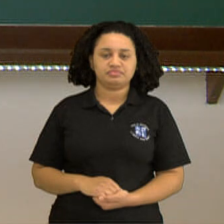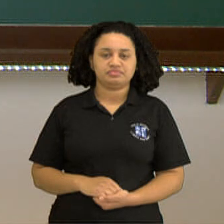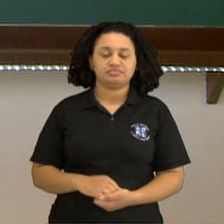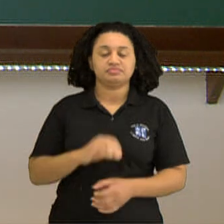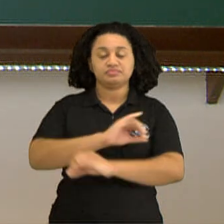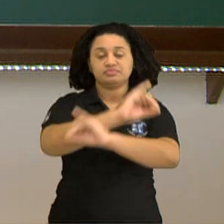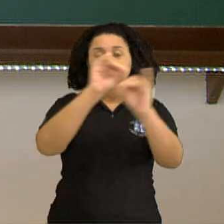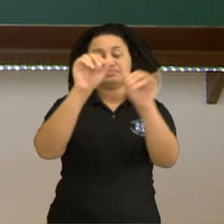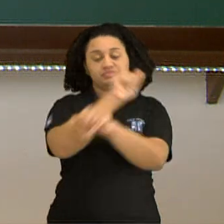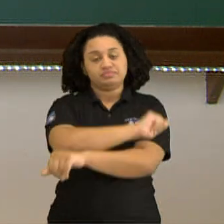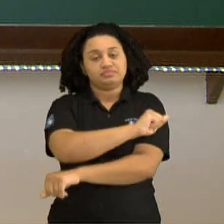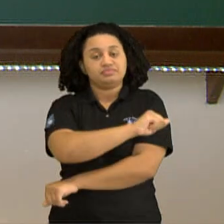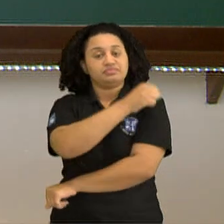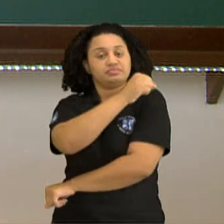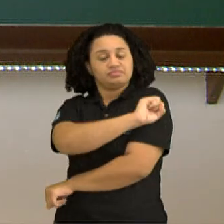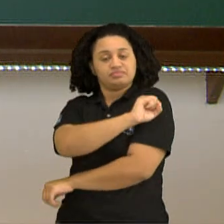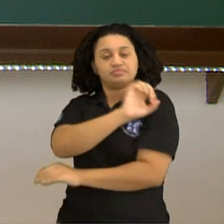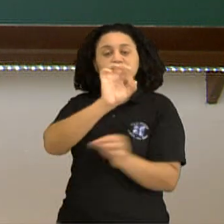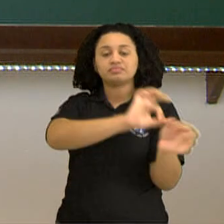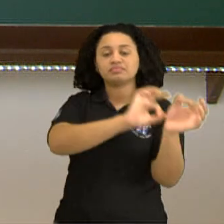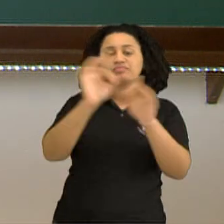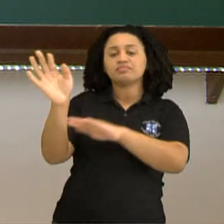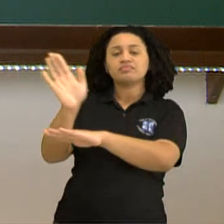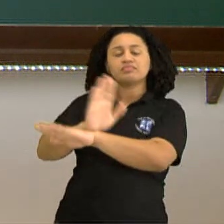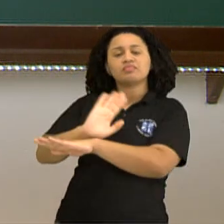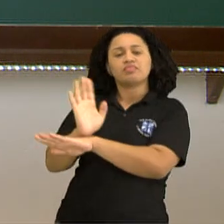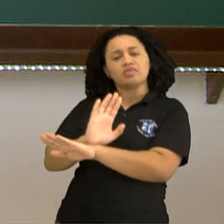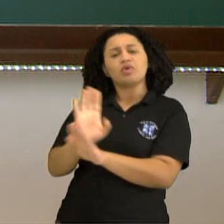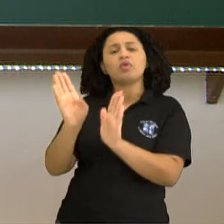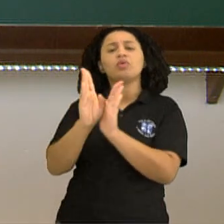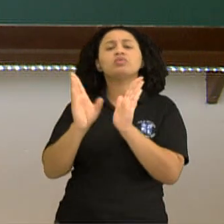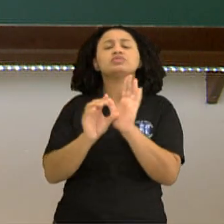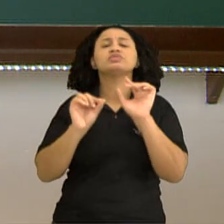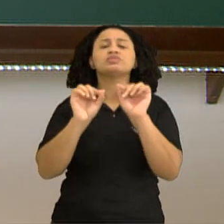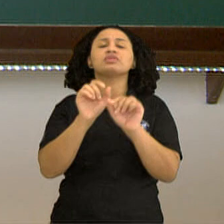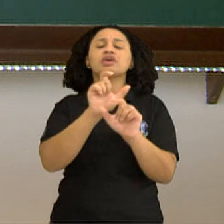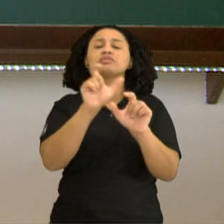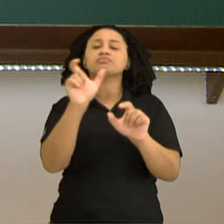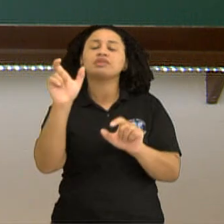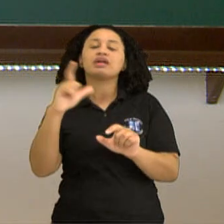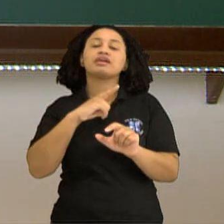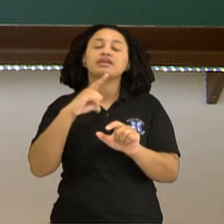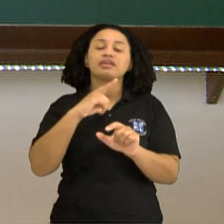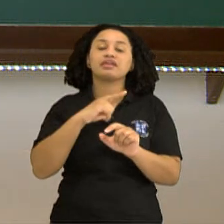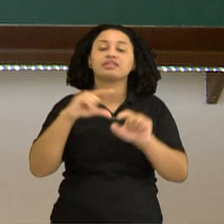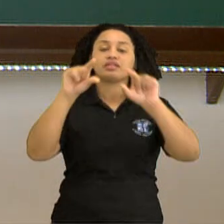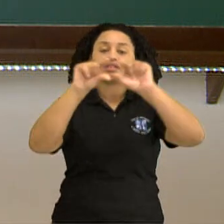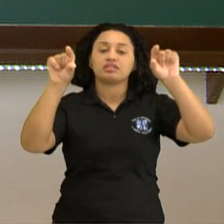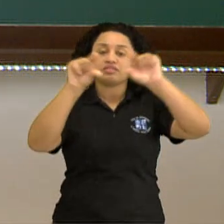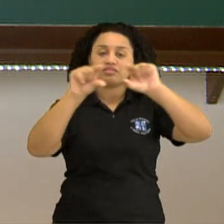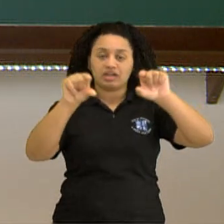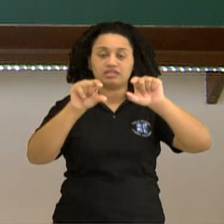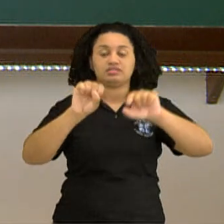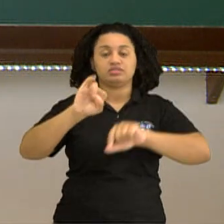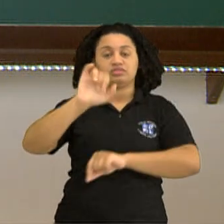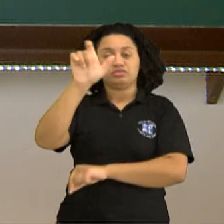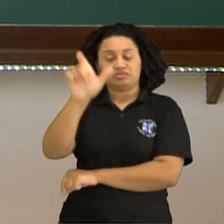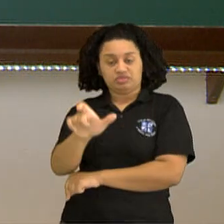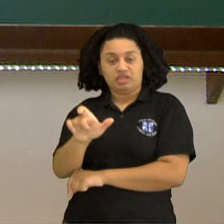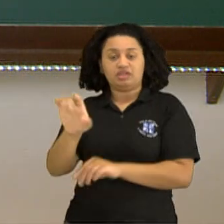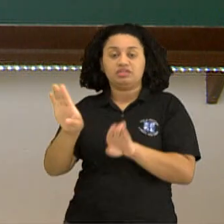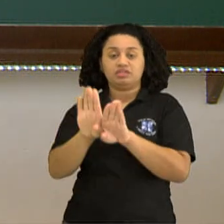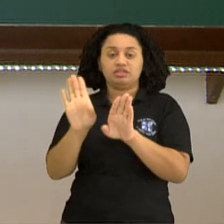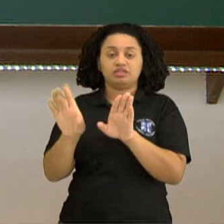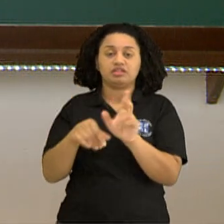Olá, estudantes do 8º ano. Nesse vídeo nós vamos falar sobre os termos da oração sujeito e predicado. Temos aqui